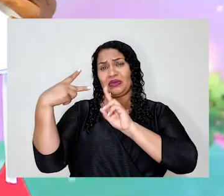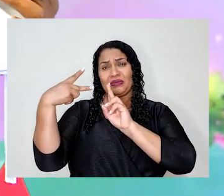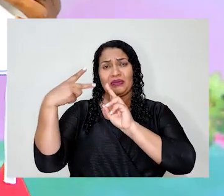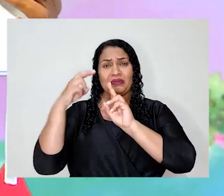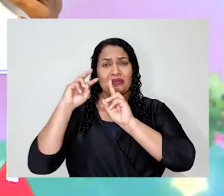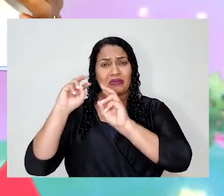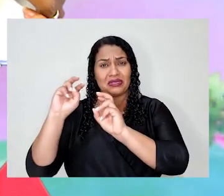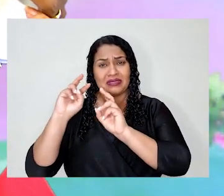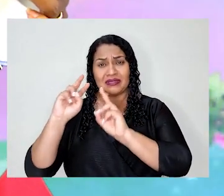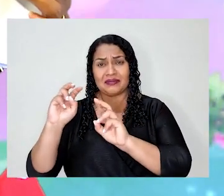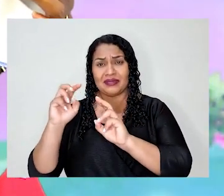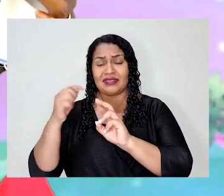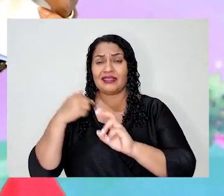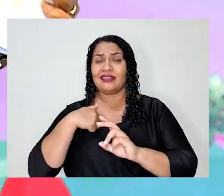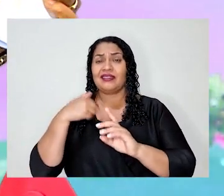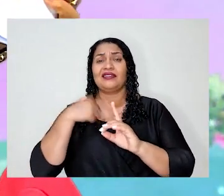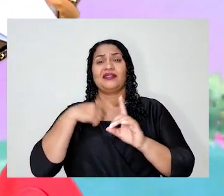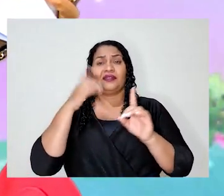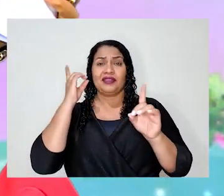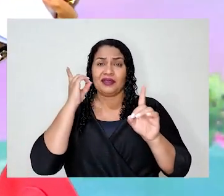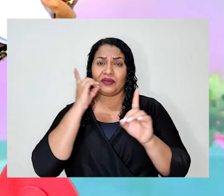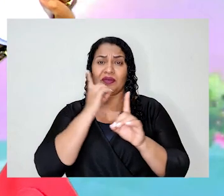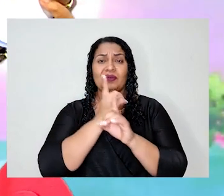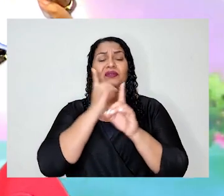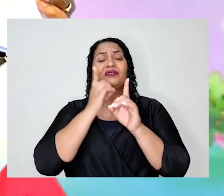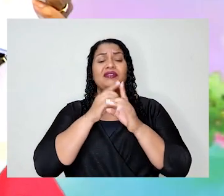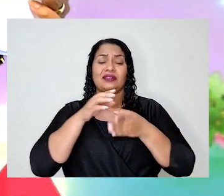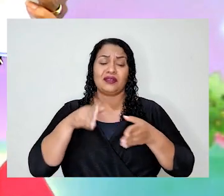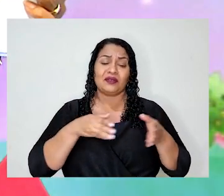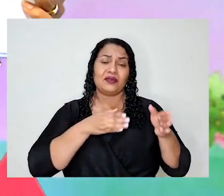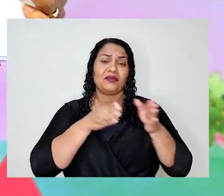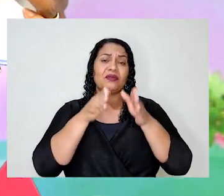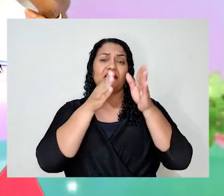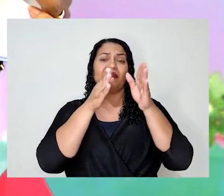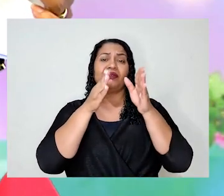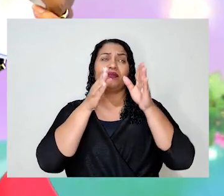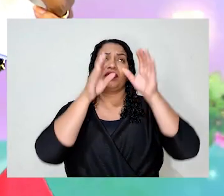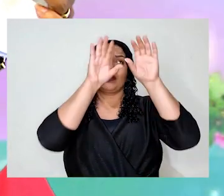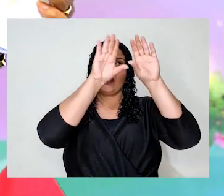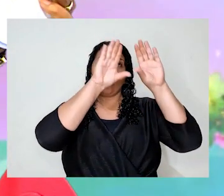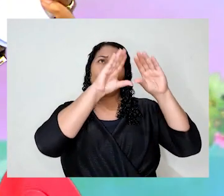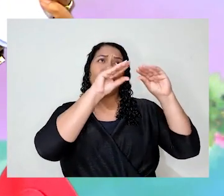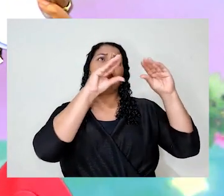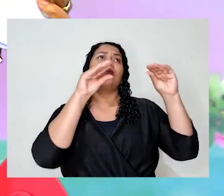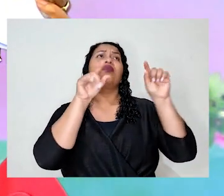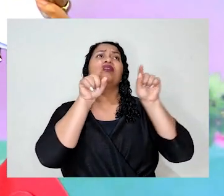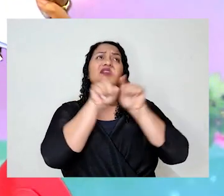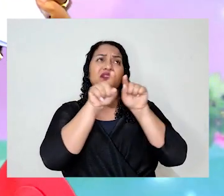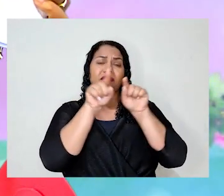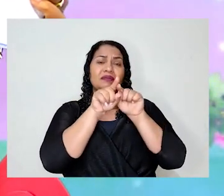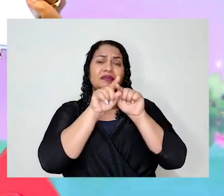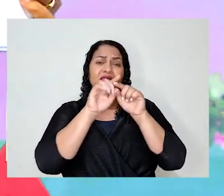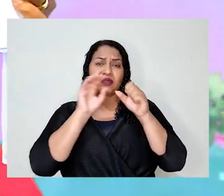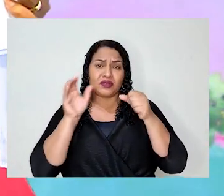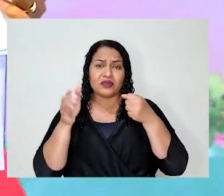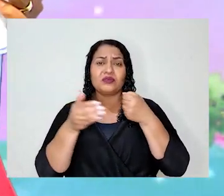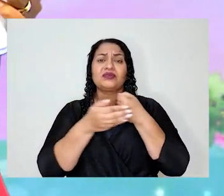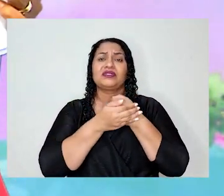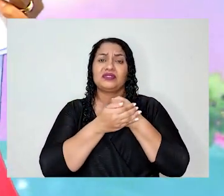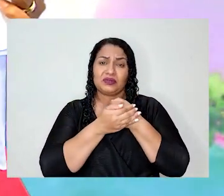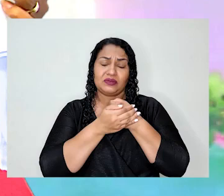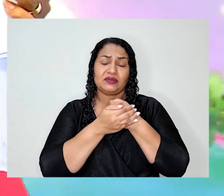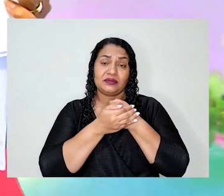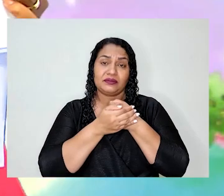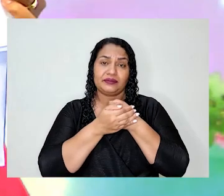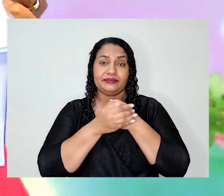me ver, assim eu encontraria o caminho para a grande nuvem também, para eu me